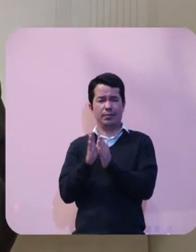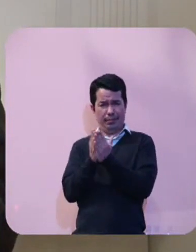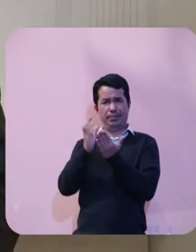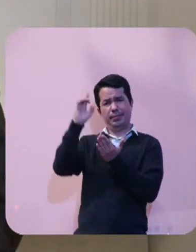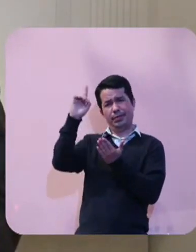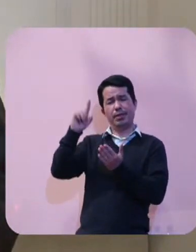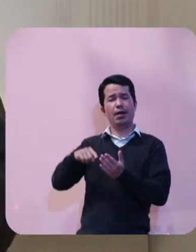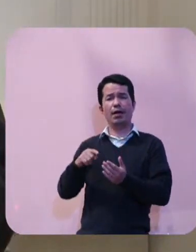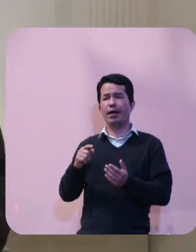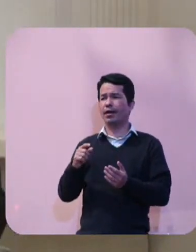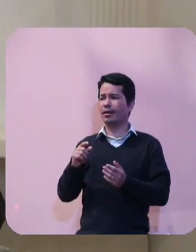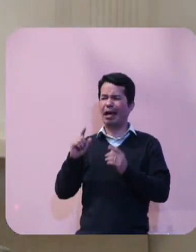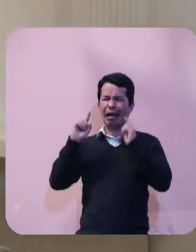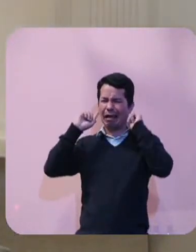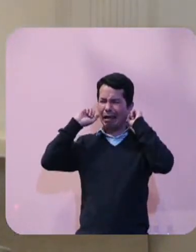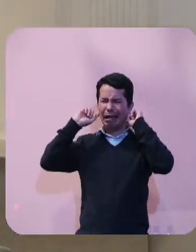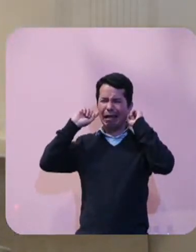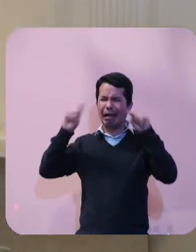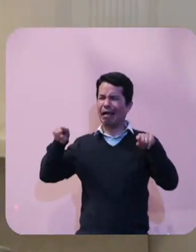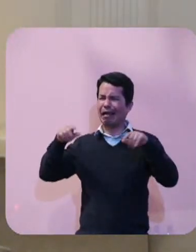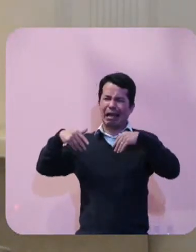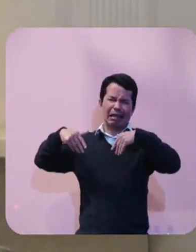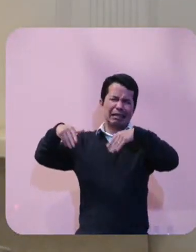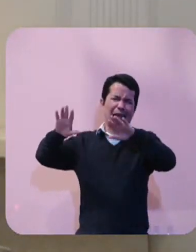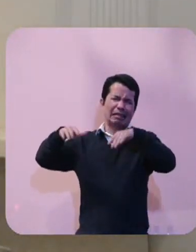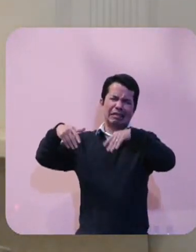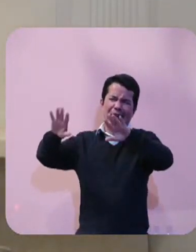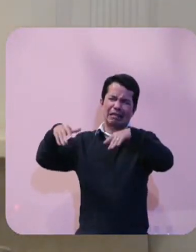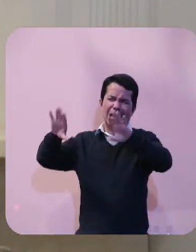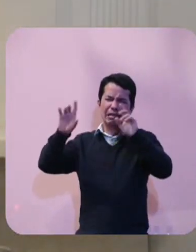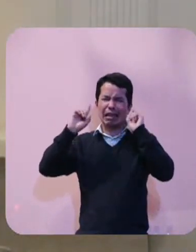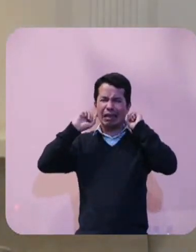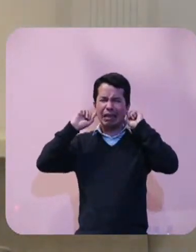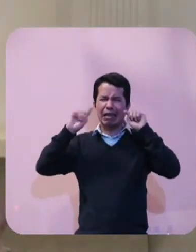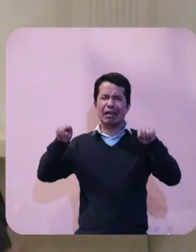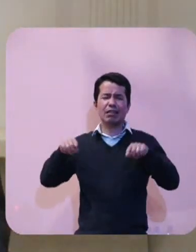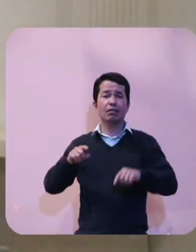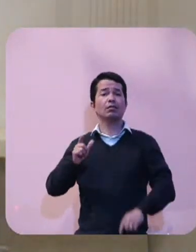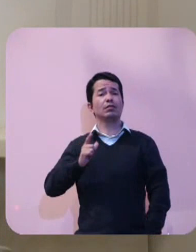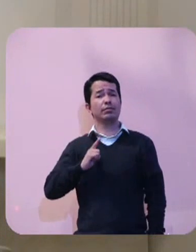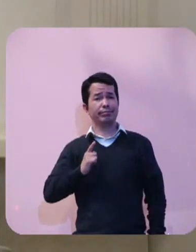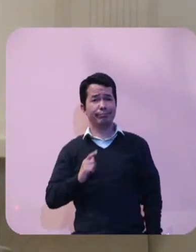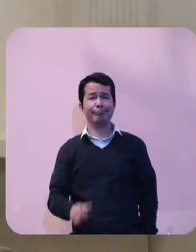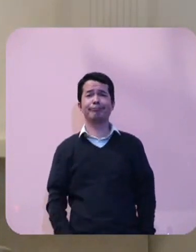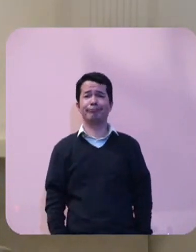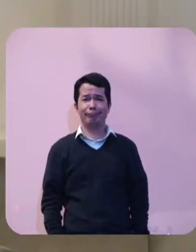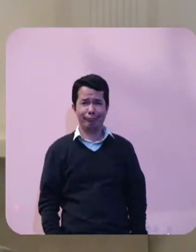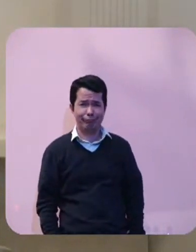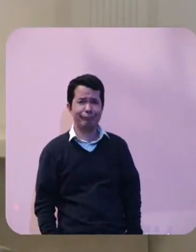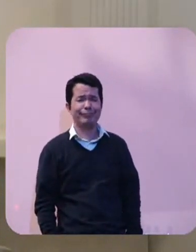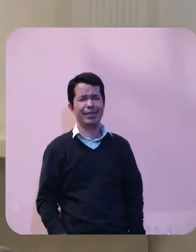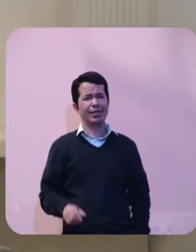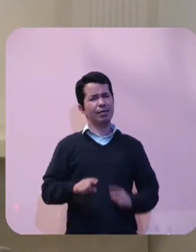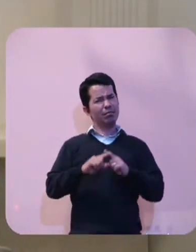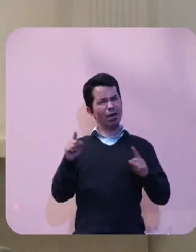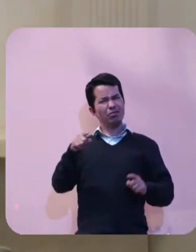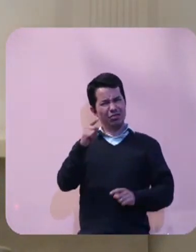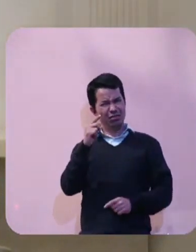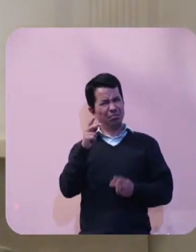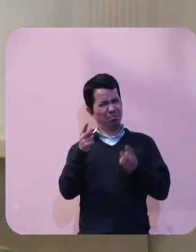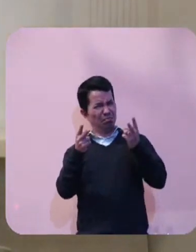Omissão em tratar o coração dos seus filhos. E é interessante porque essa omissão é algo